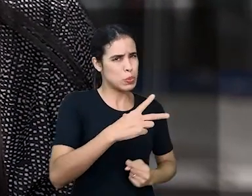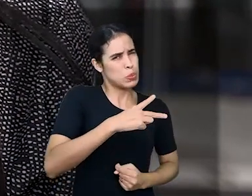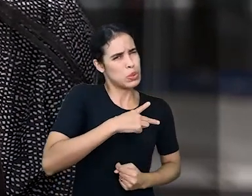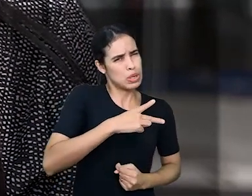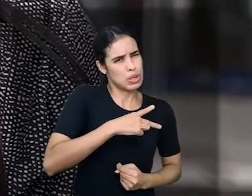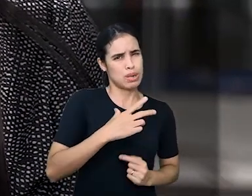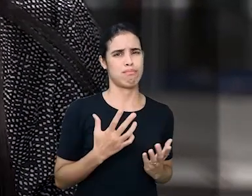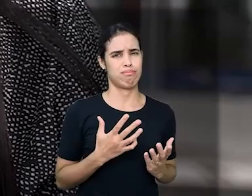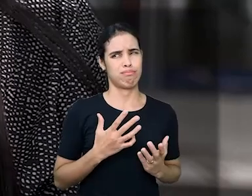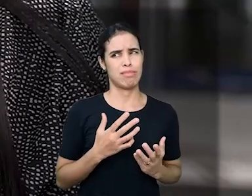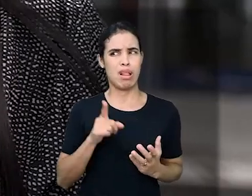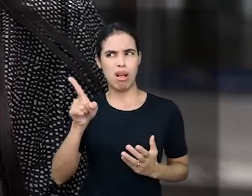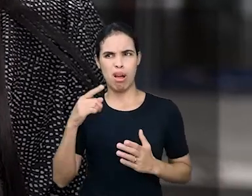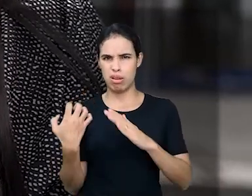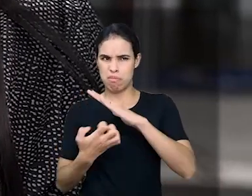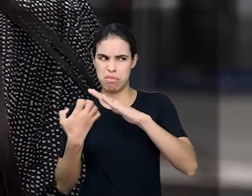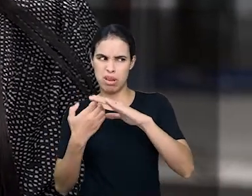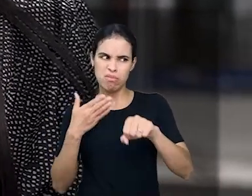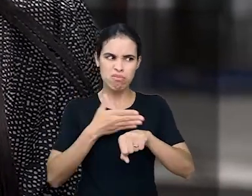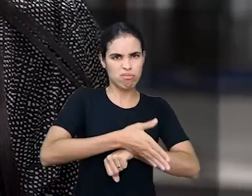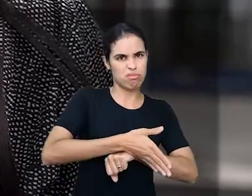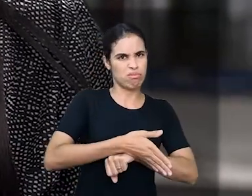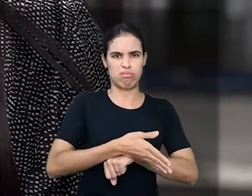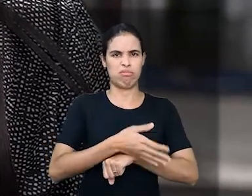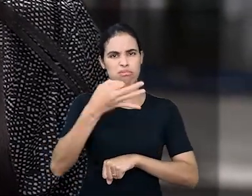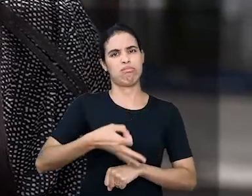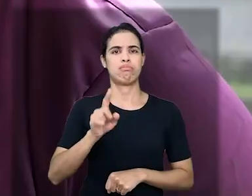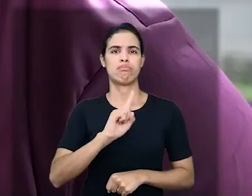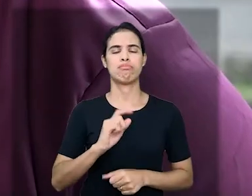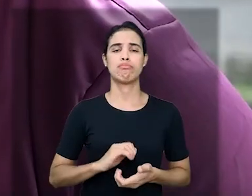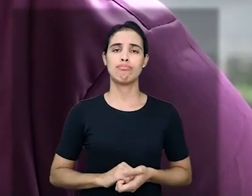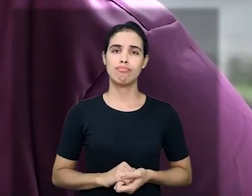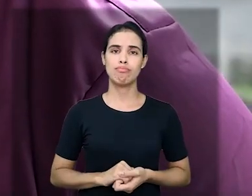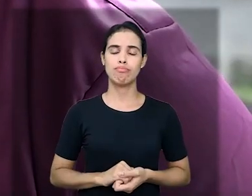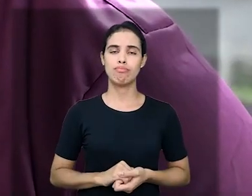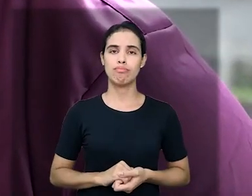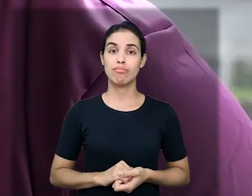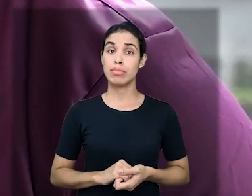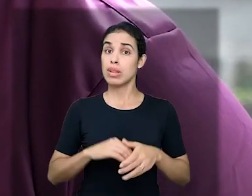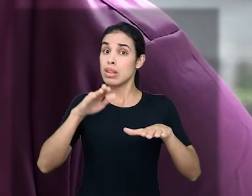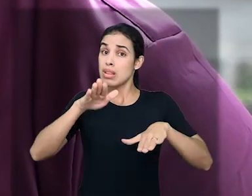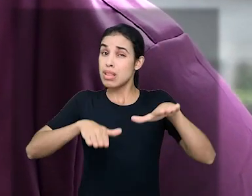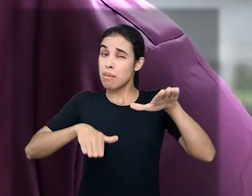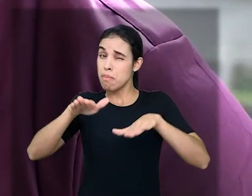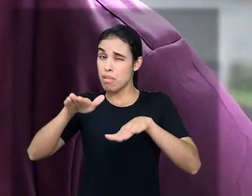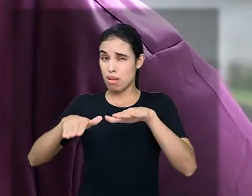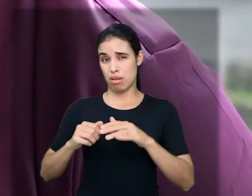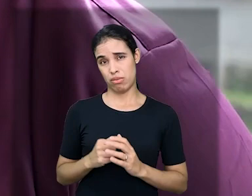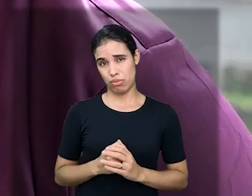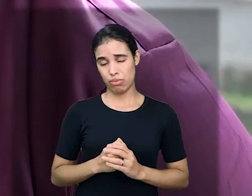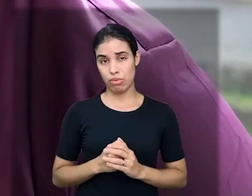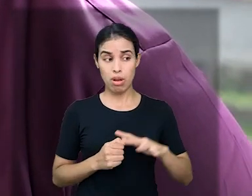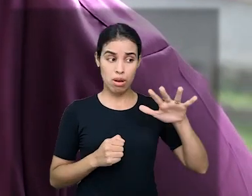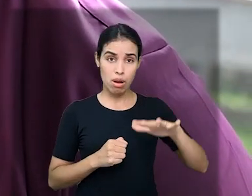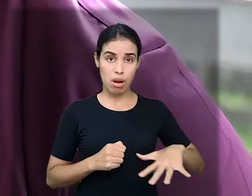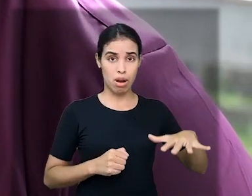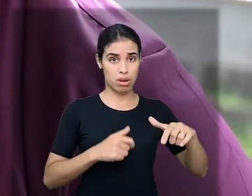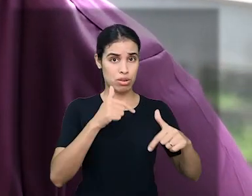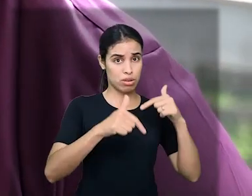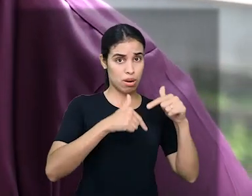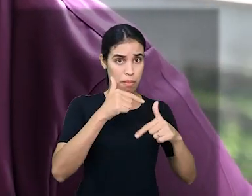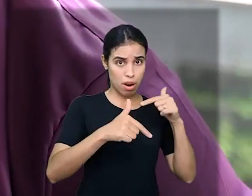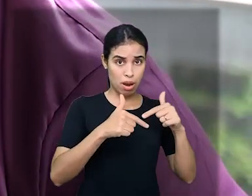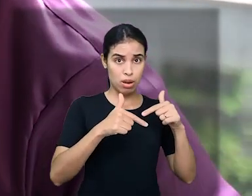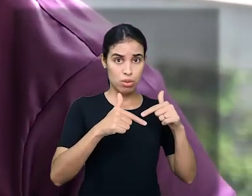Bem pessoal. Então, dependendo da situação, acredito que não é viável. Dependendo do setor que você está, pode ter a ocasião